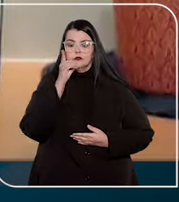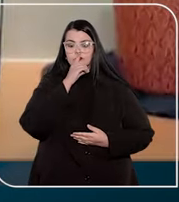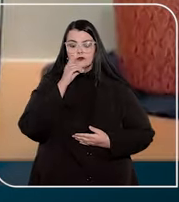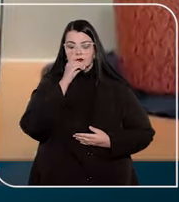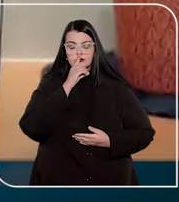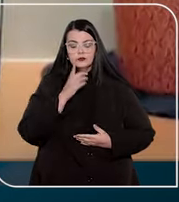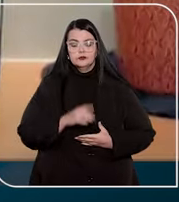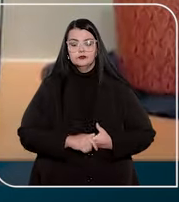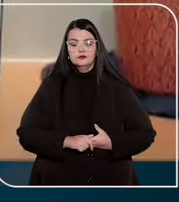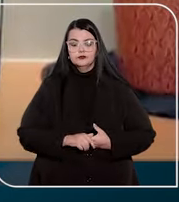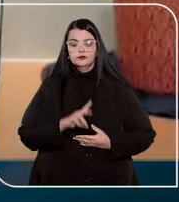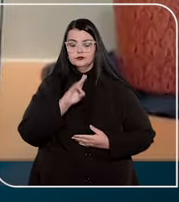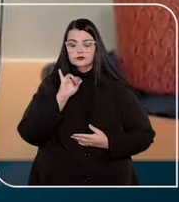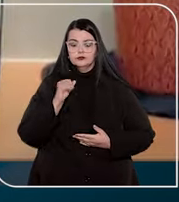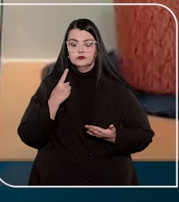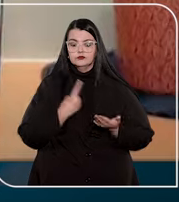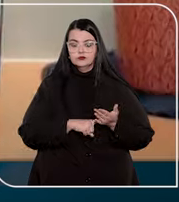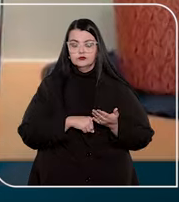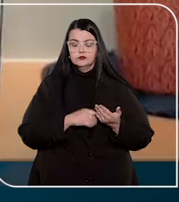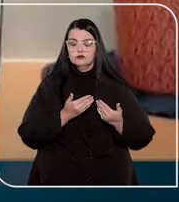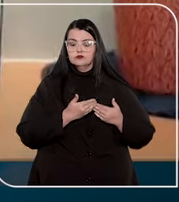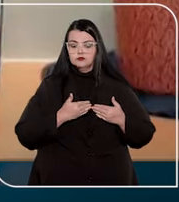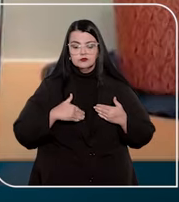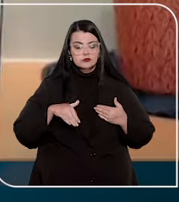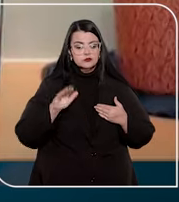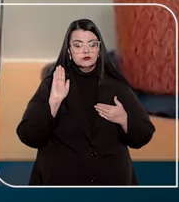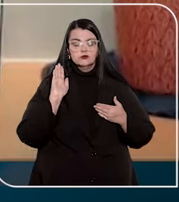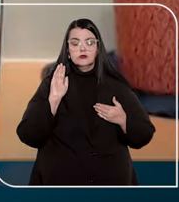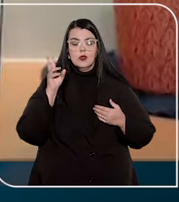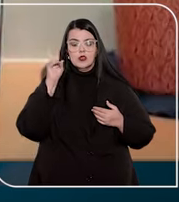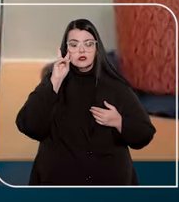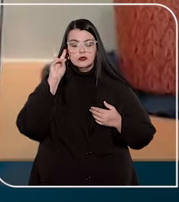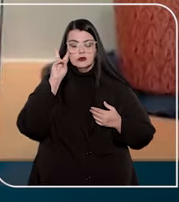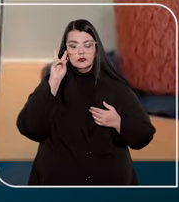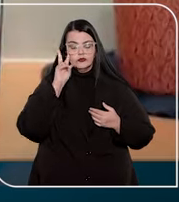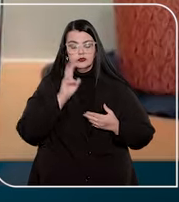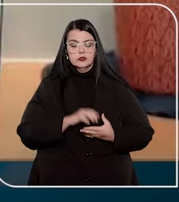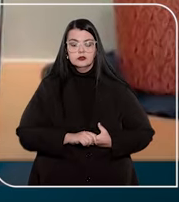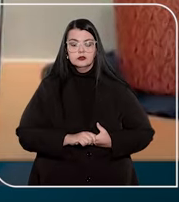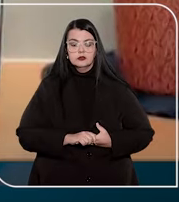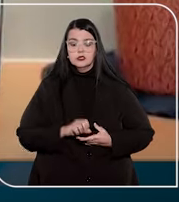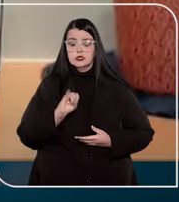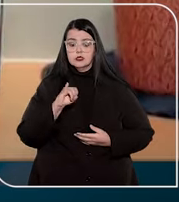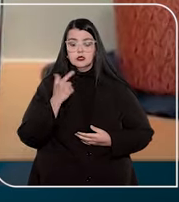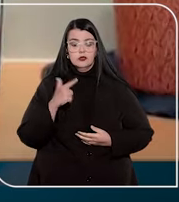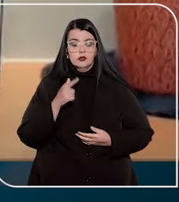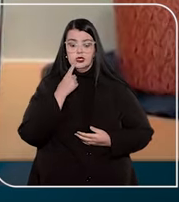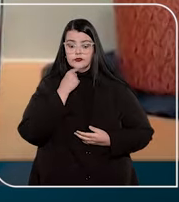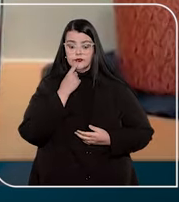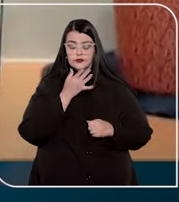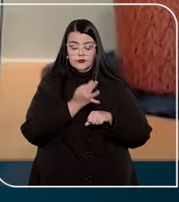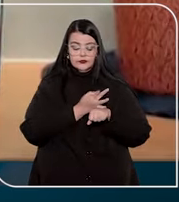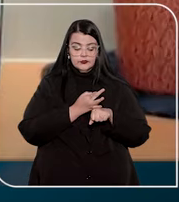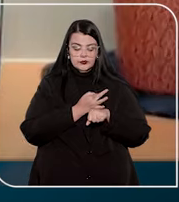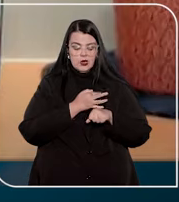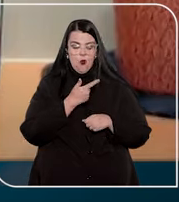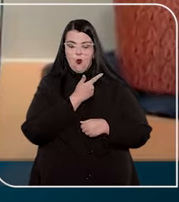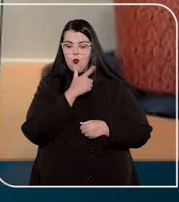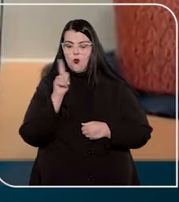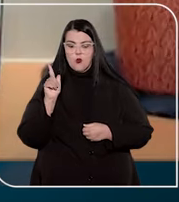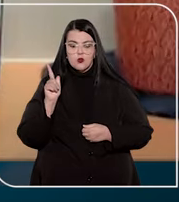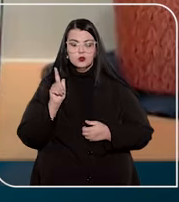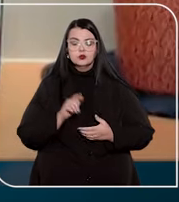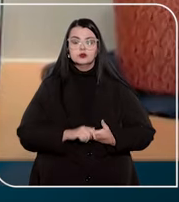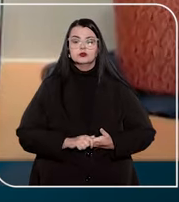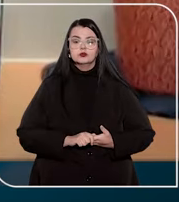também não é útil, vou prorrogar para o dia seguinte, que é uma segunda-feira. Se não for um feriado ou não tiver nenhum outro